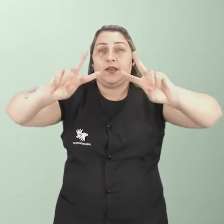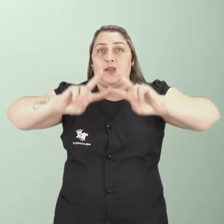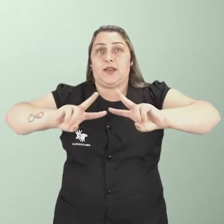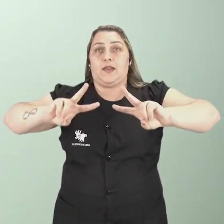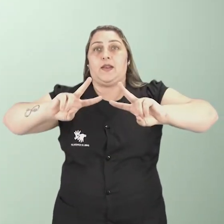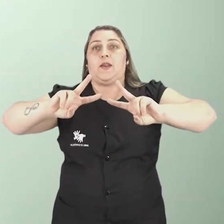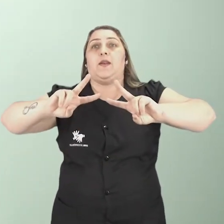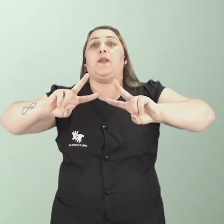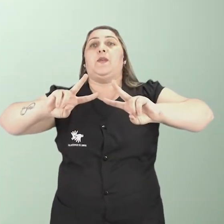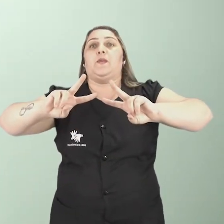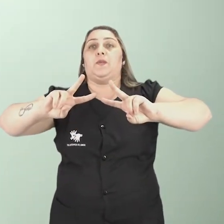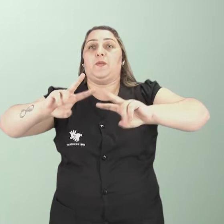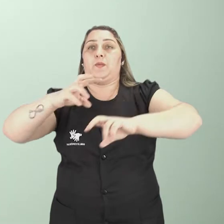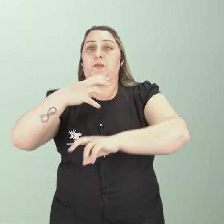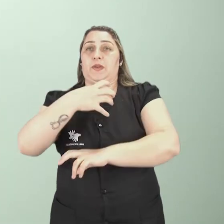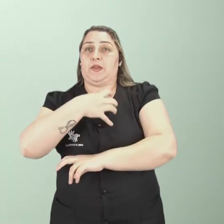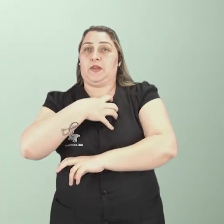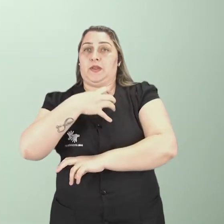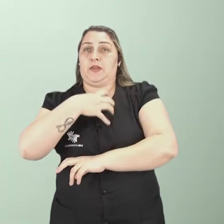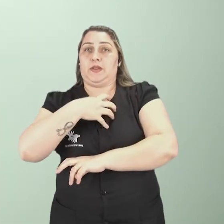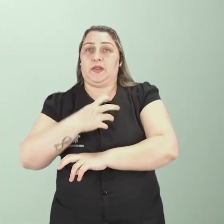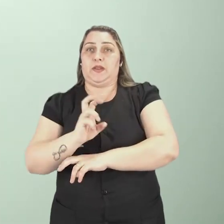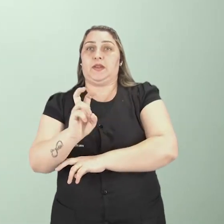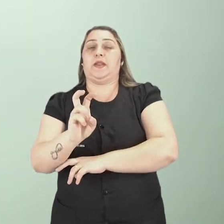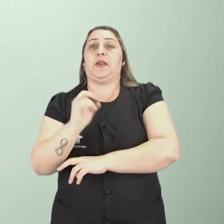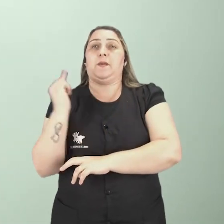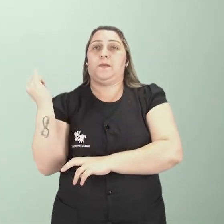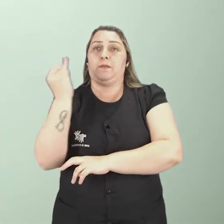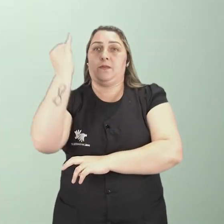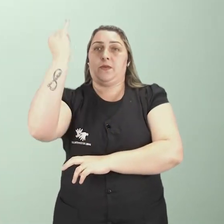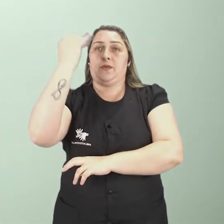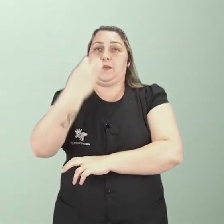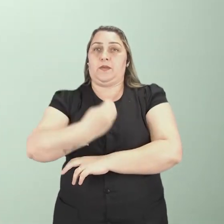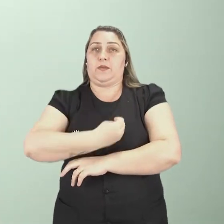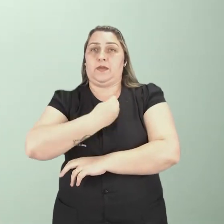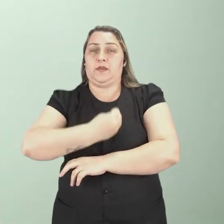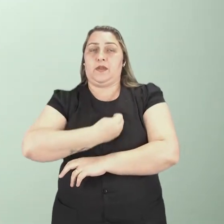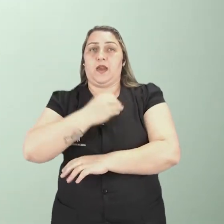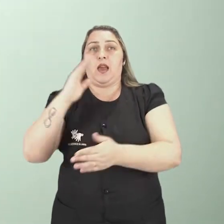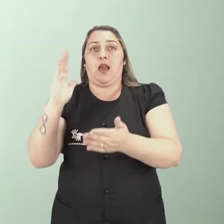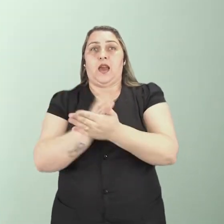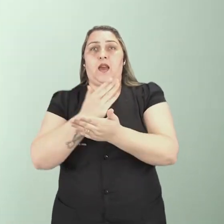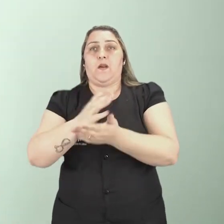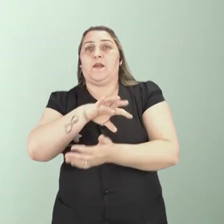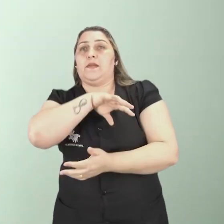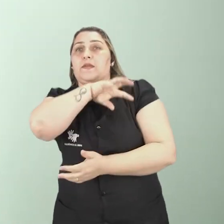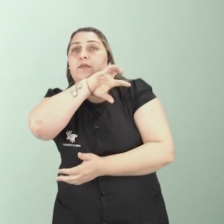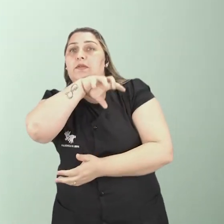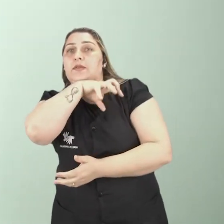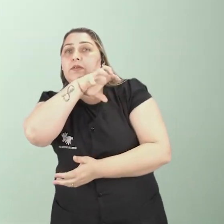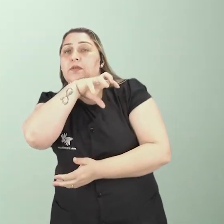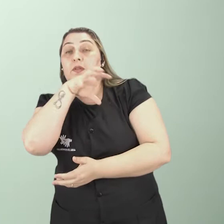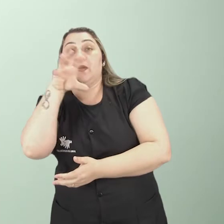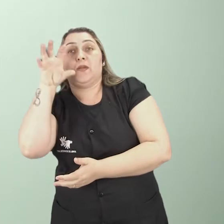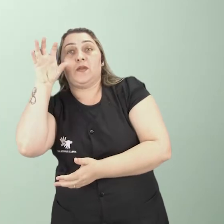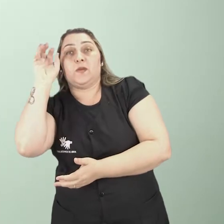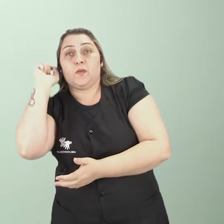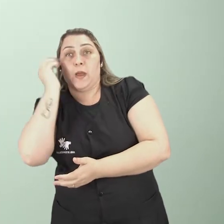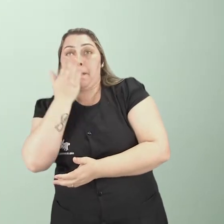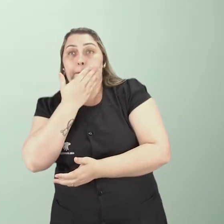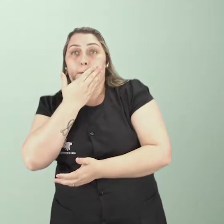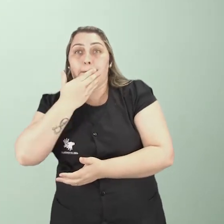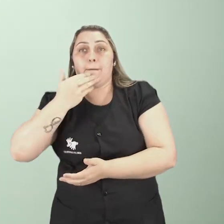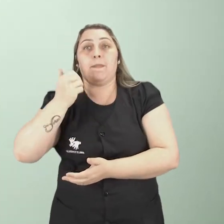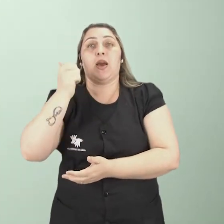dos sentidos muito importantes para todos os seres vivos. Alguns animais, eles escutam bem